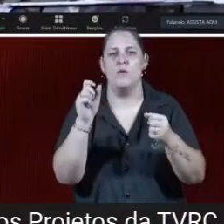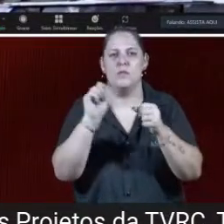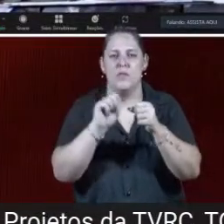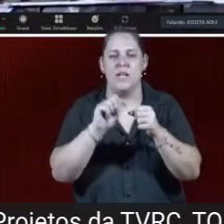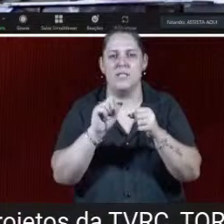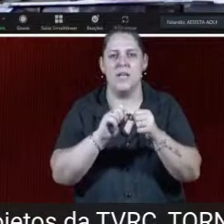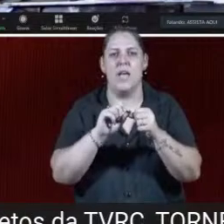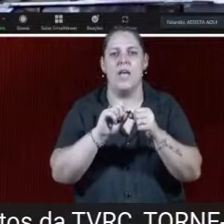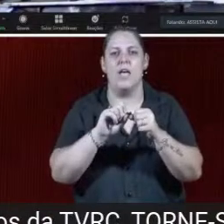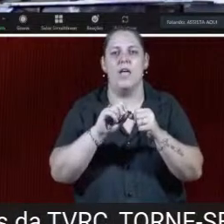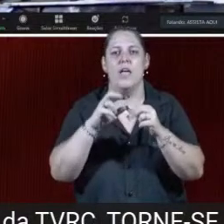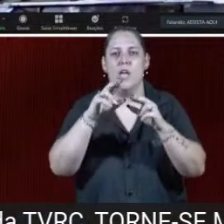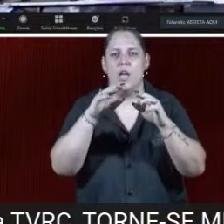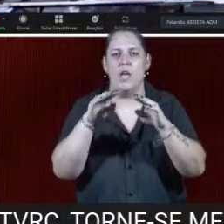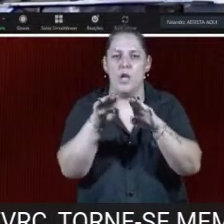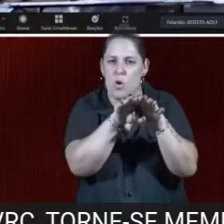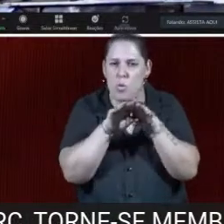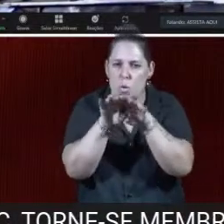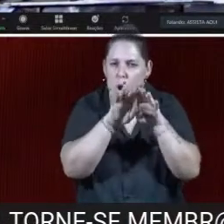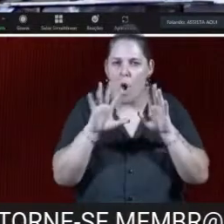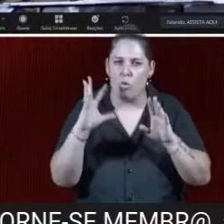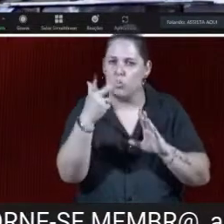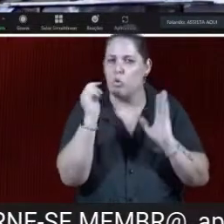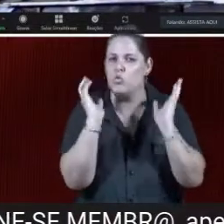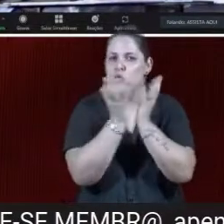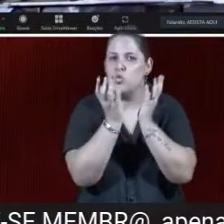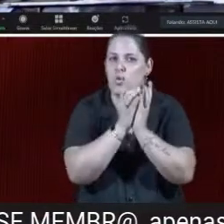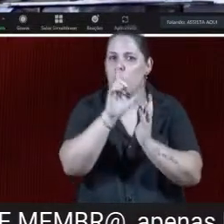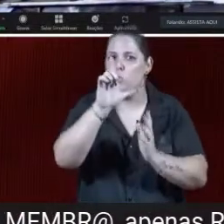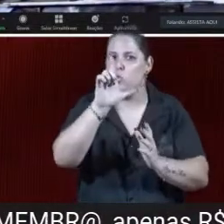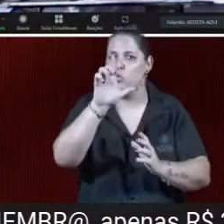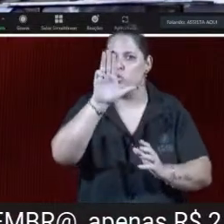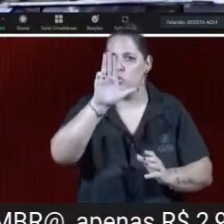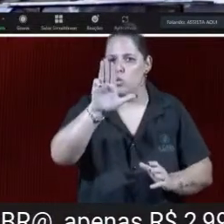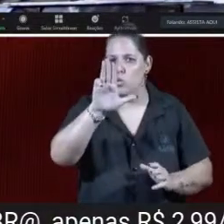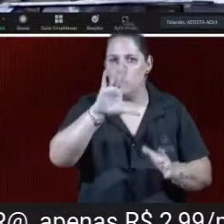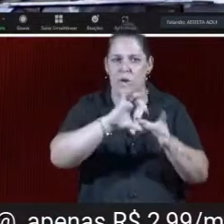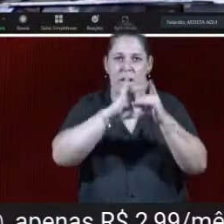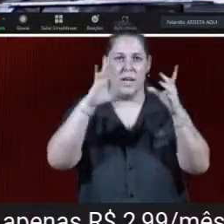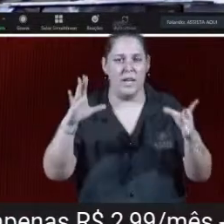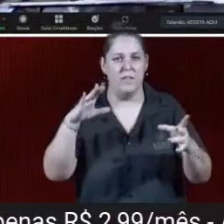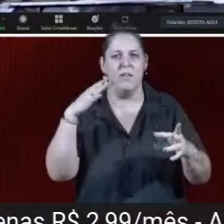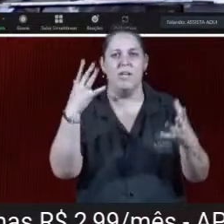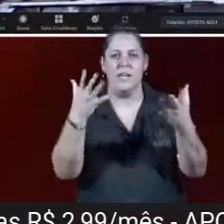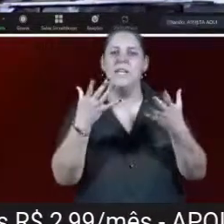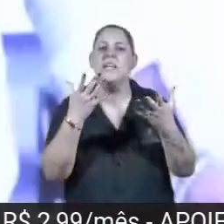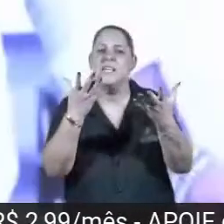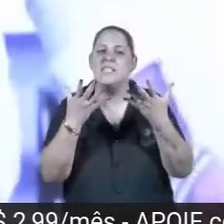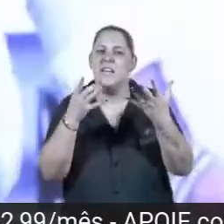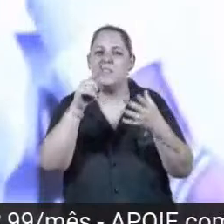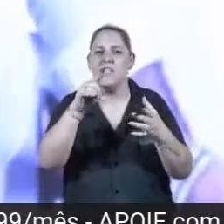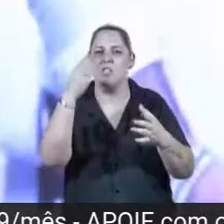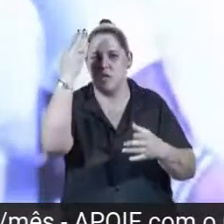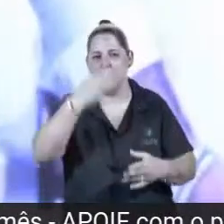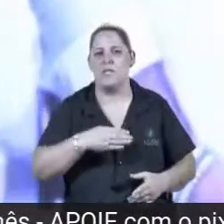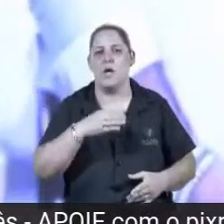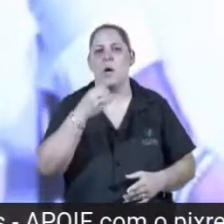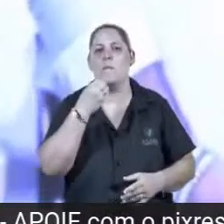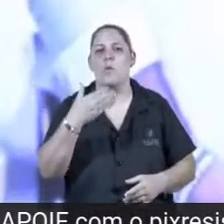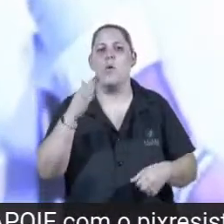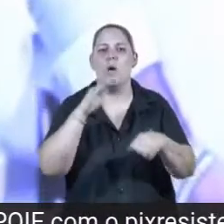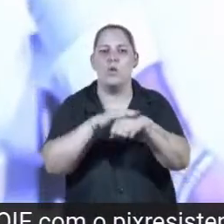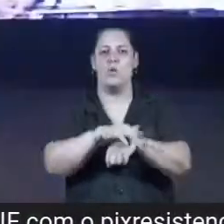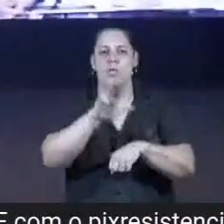Lula Livres Capixaba e dos movimentos que desejaram que o senhor estivesse aqui presente conosco. Então, boa